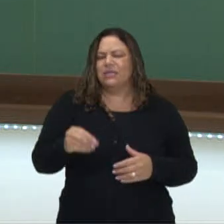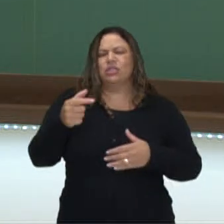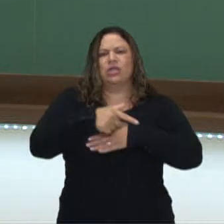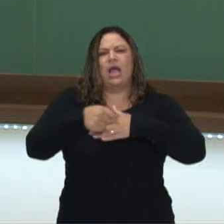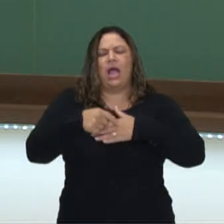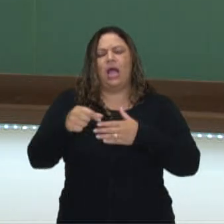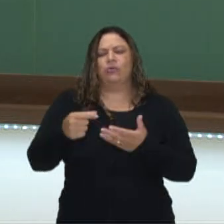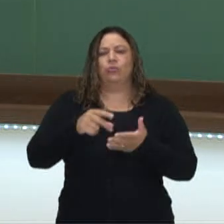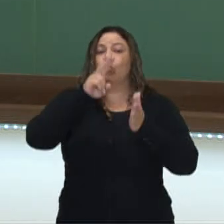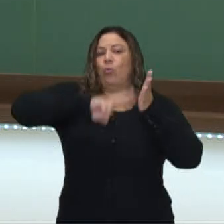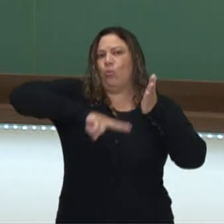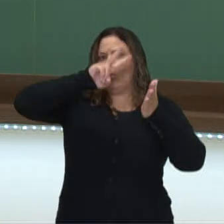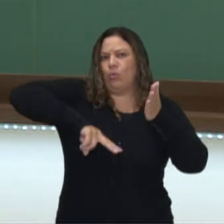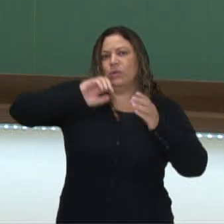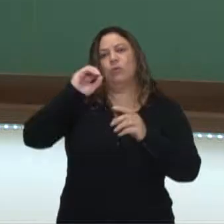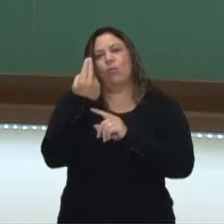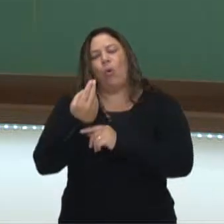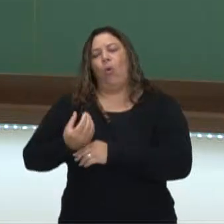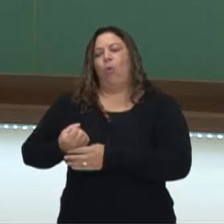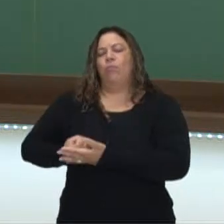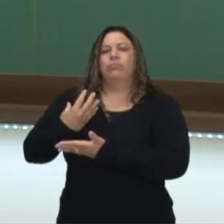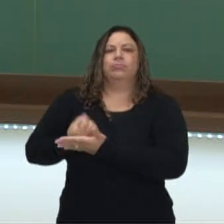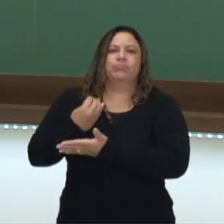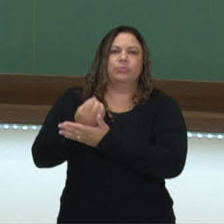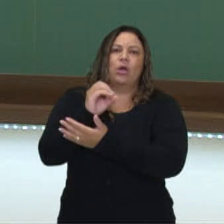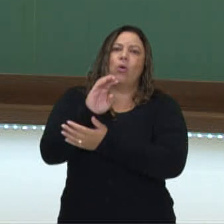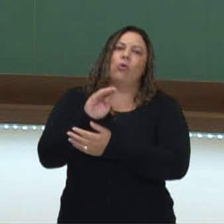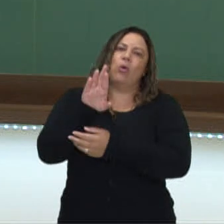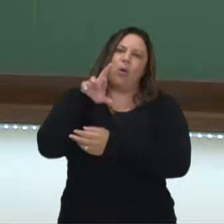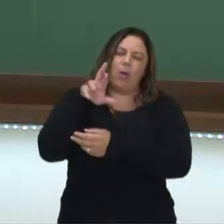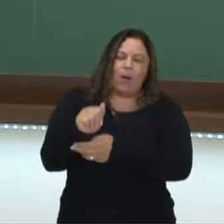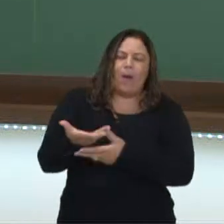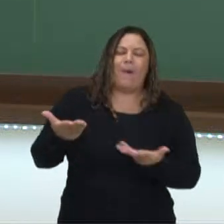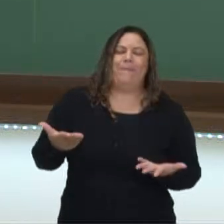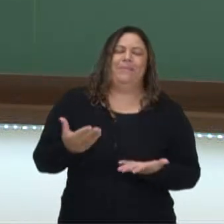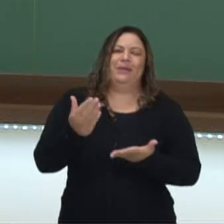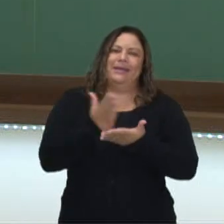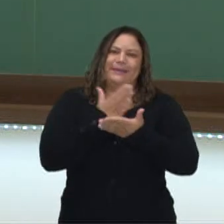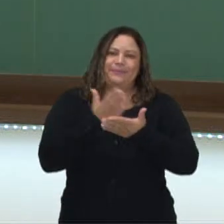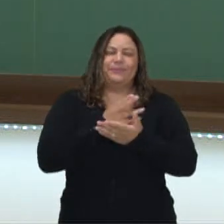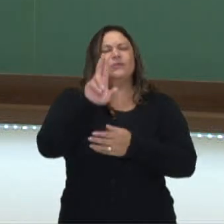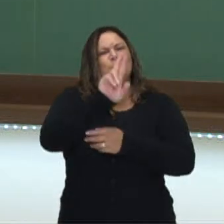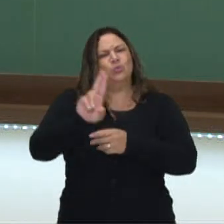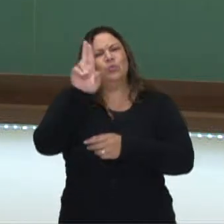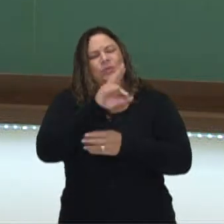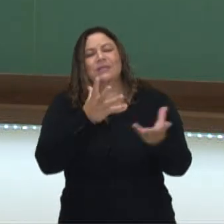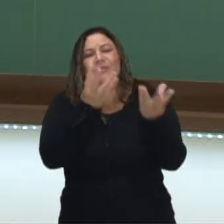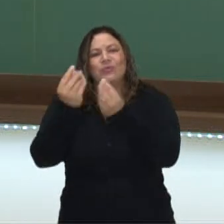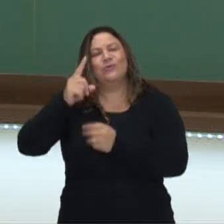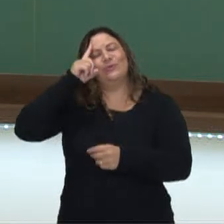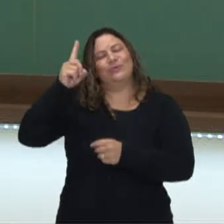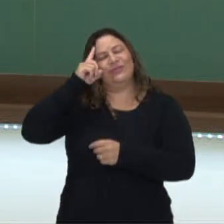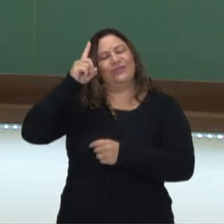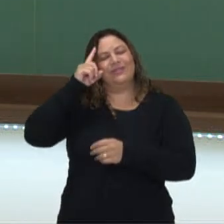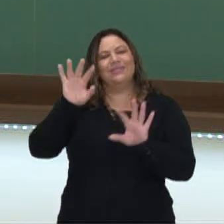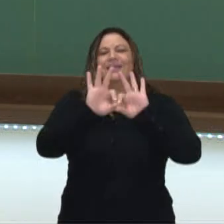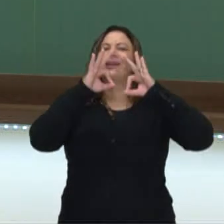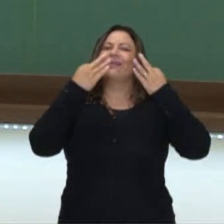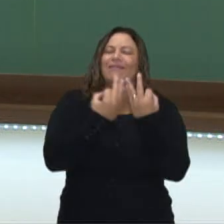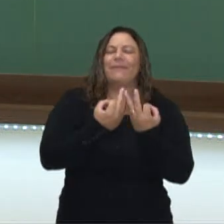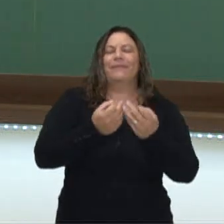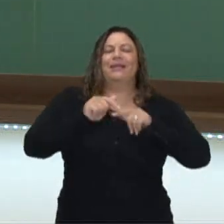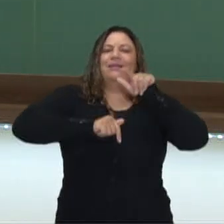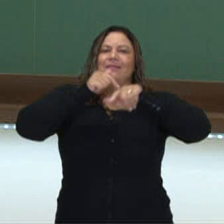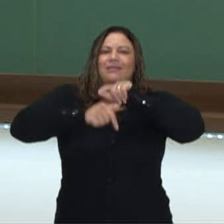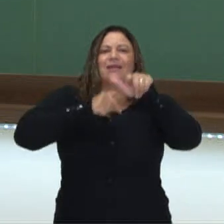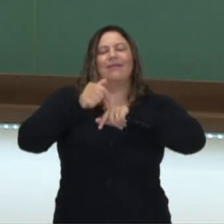figuras de linguagem, um dos recursos expressivos mais produtivos da língua. A gente usa cotidianamente, na família, no trabalho ou mesmo na